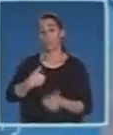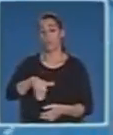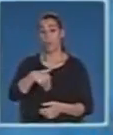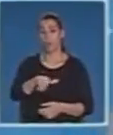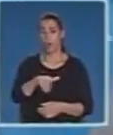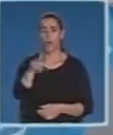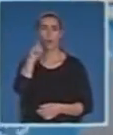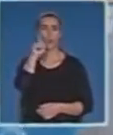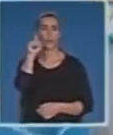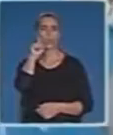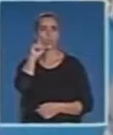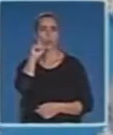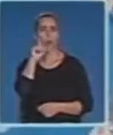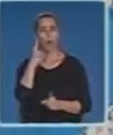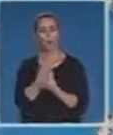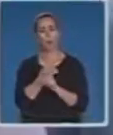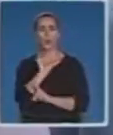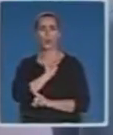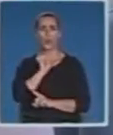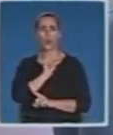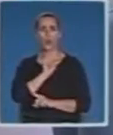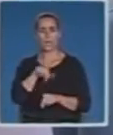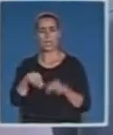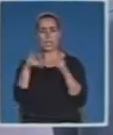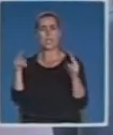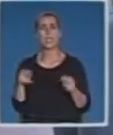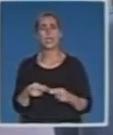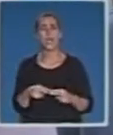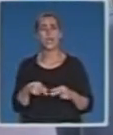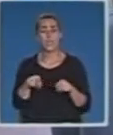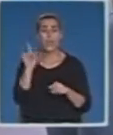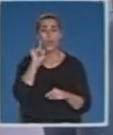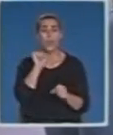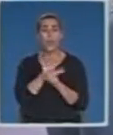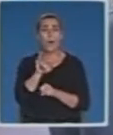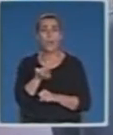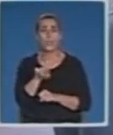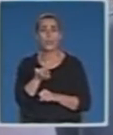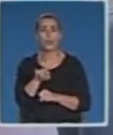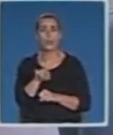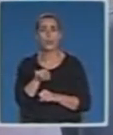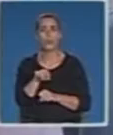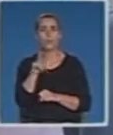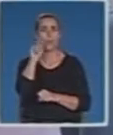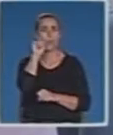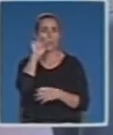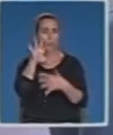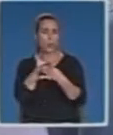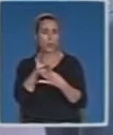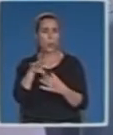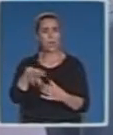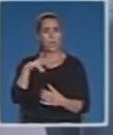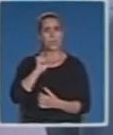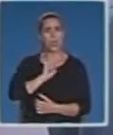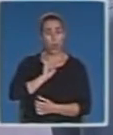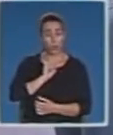de proteção do nosso património arqueológico aqui da Baía de Angra, isso é que é valorizar o mar, o património turístico, a nossa riqueza. E